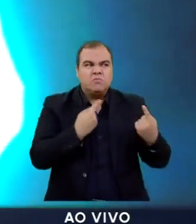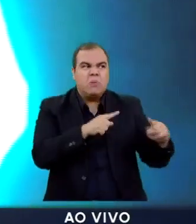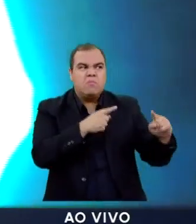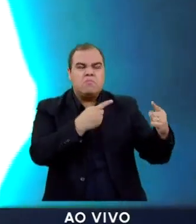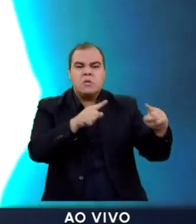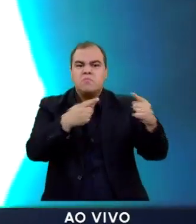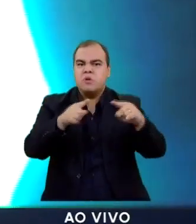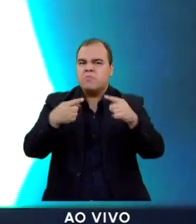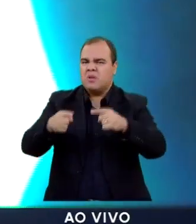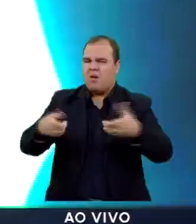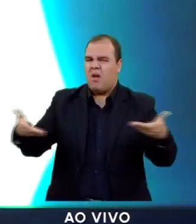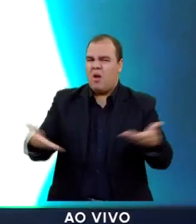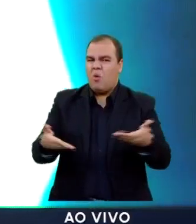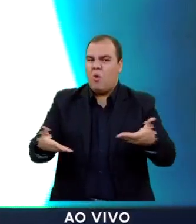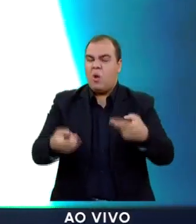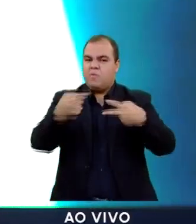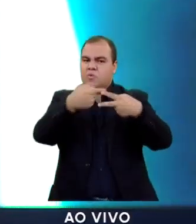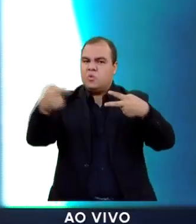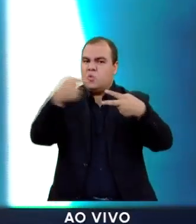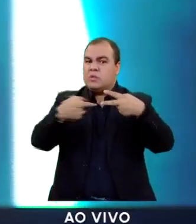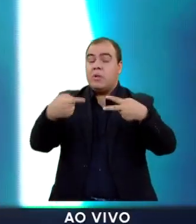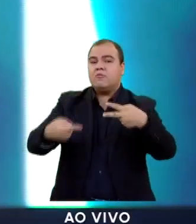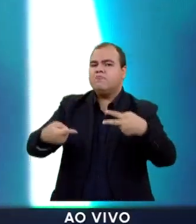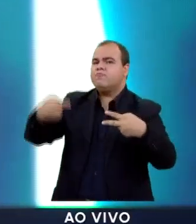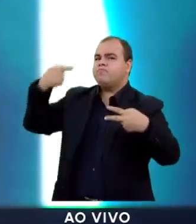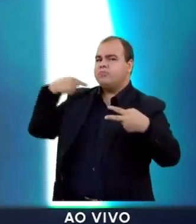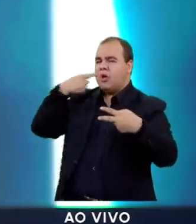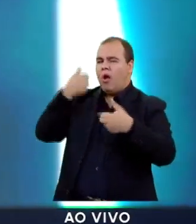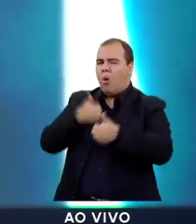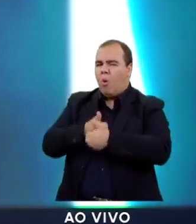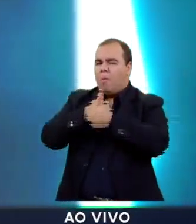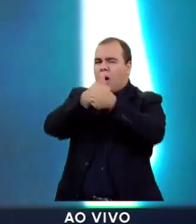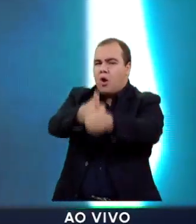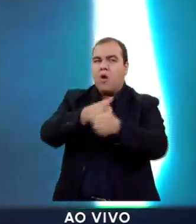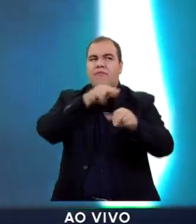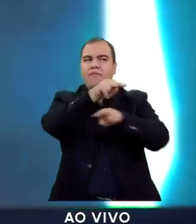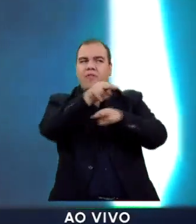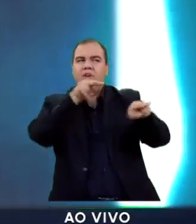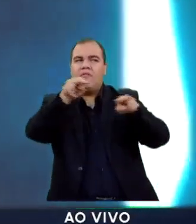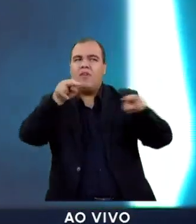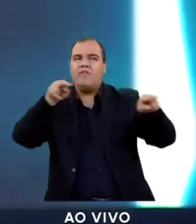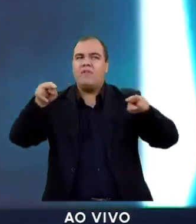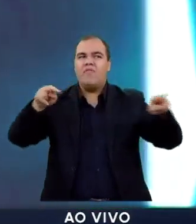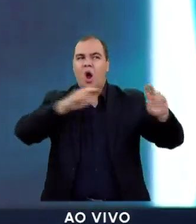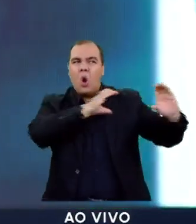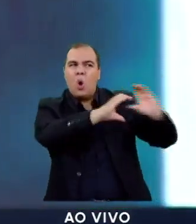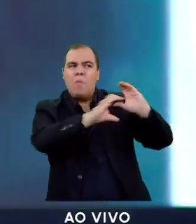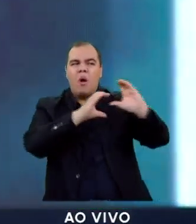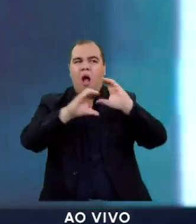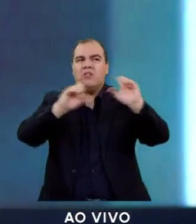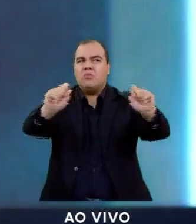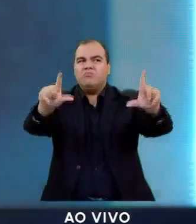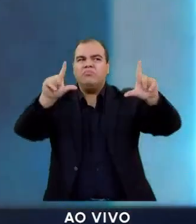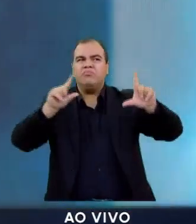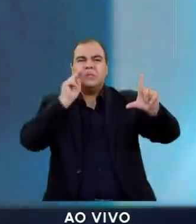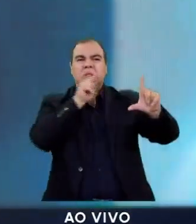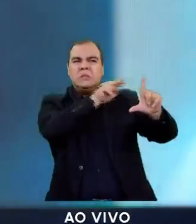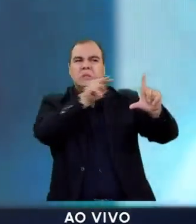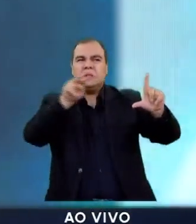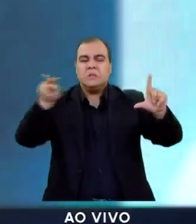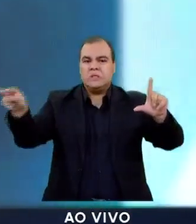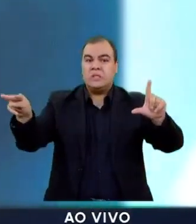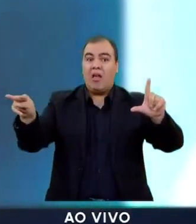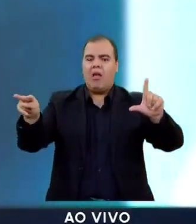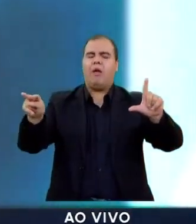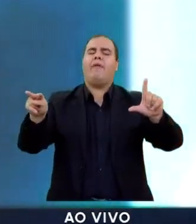nestas últimas duas semanas Nós acompanhamos por todos os meios de comunicação a perseguição ferrenha